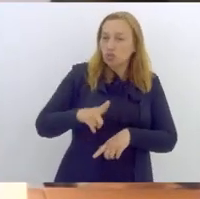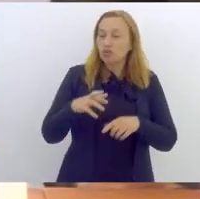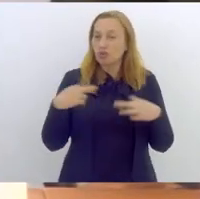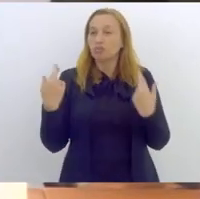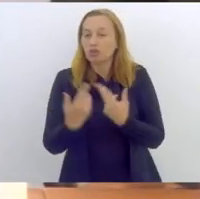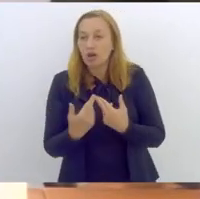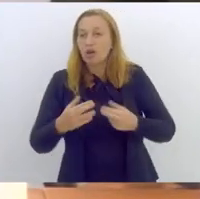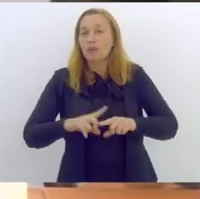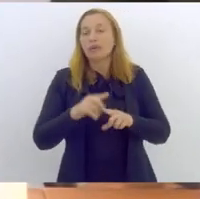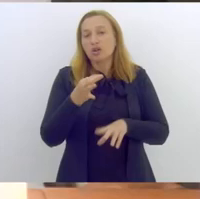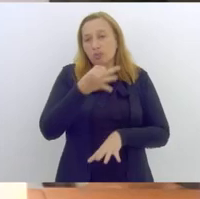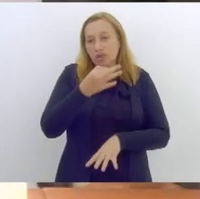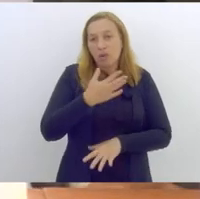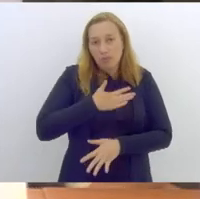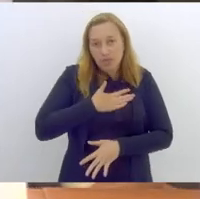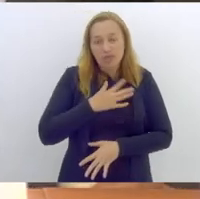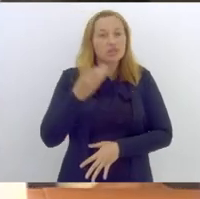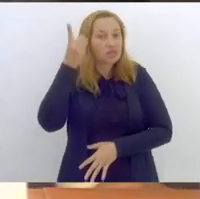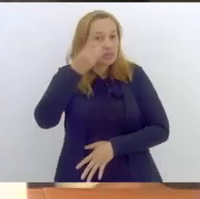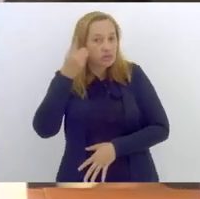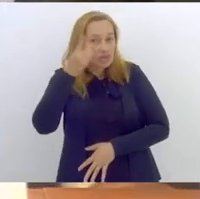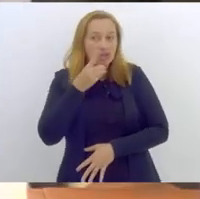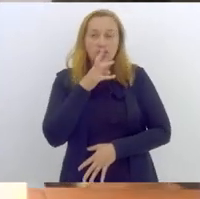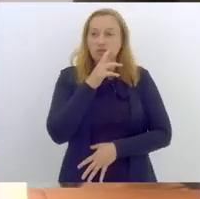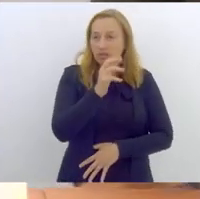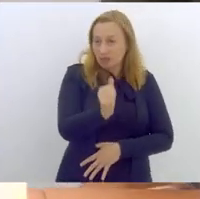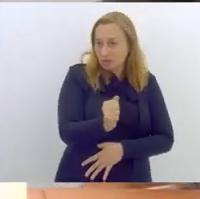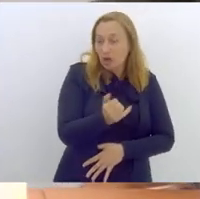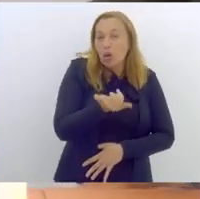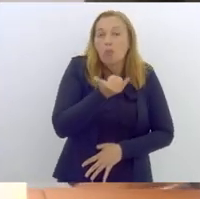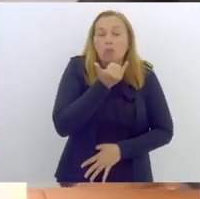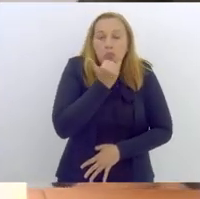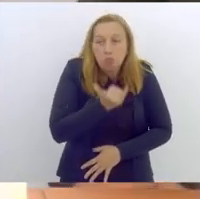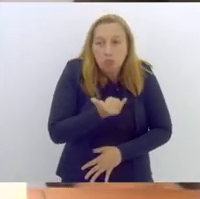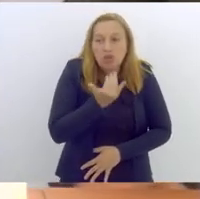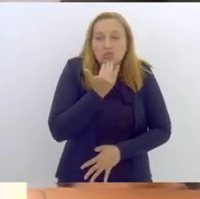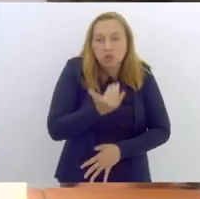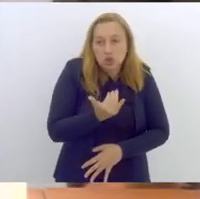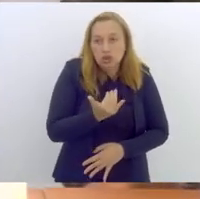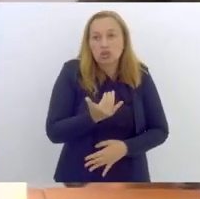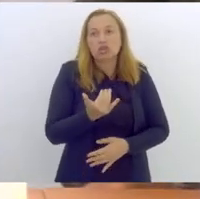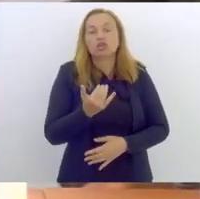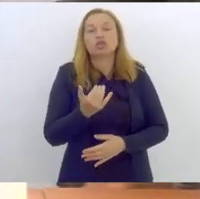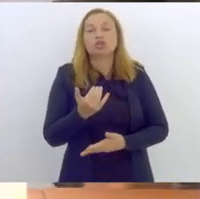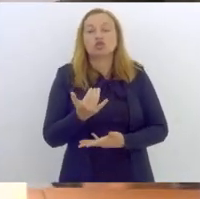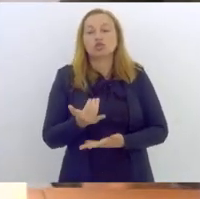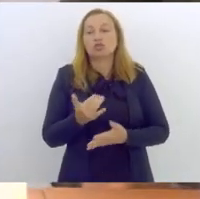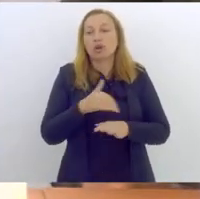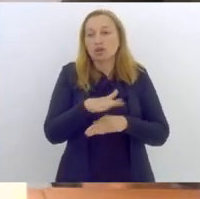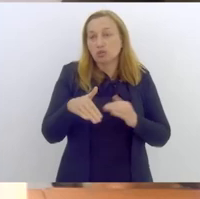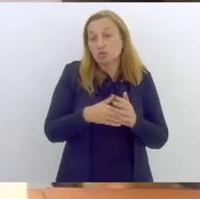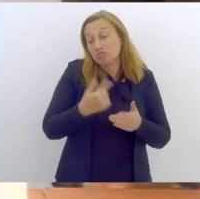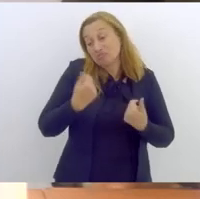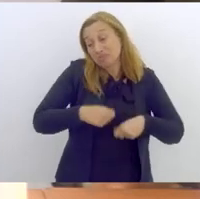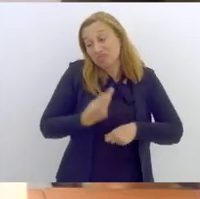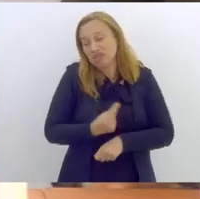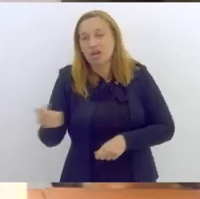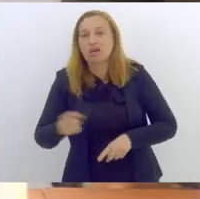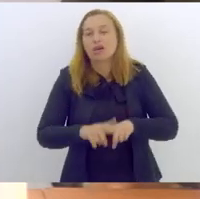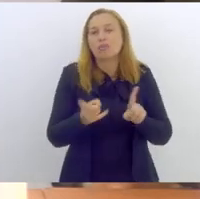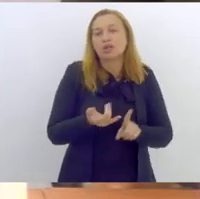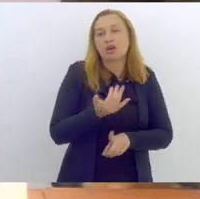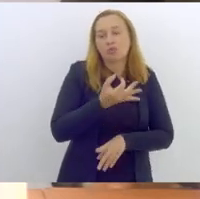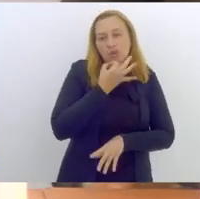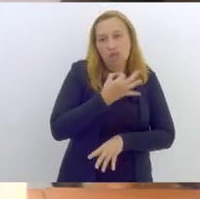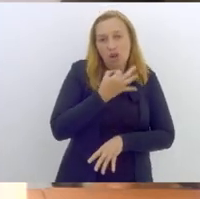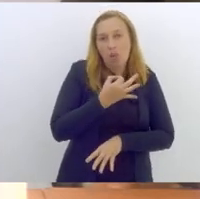a minha sugestão Deputado Rodrigo pedindo mil desculpas a todos por ter e a todas por ter que me ausentar é a minha